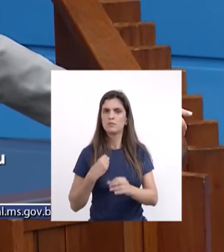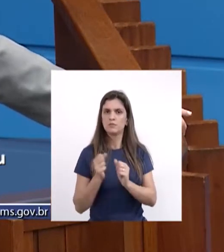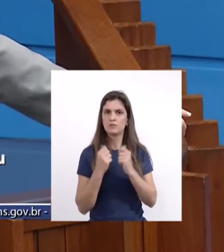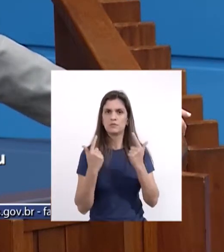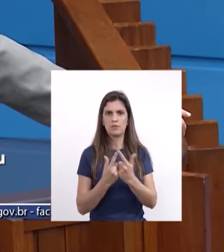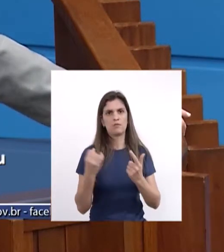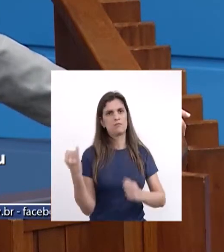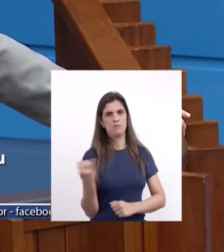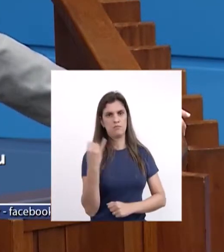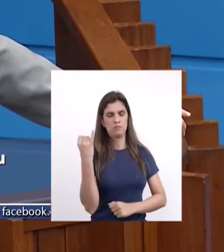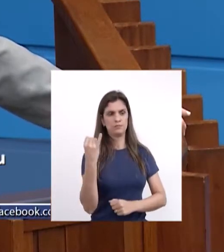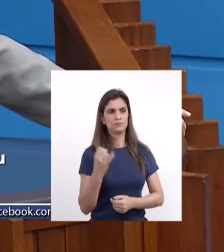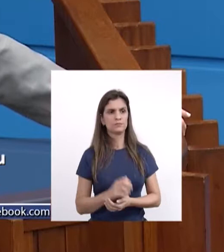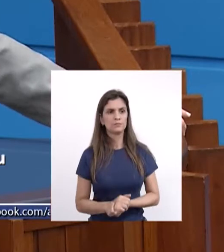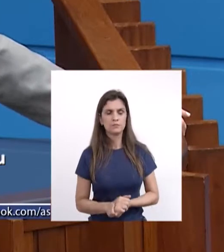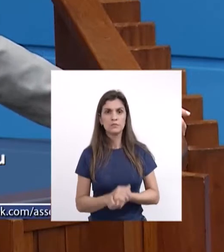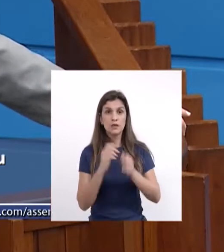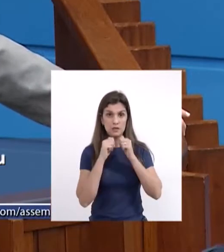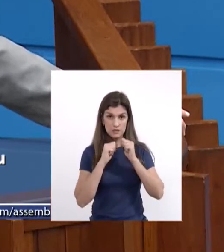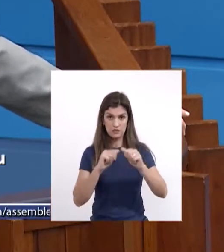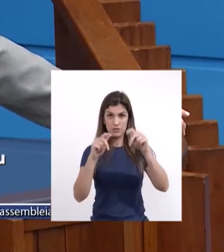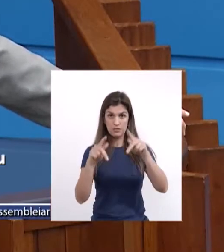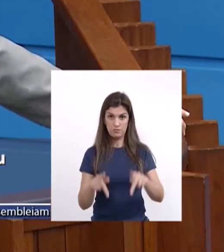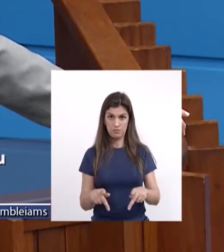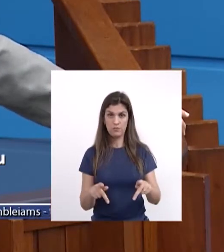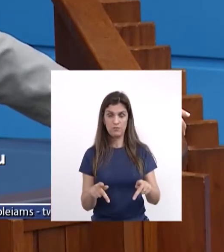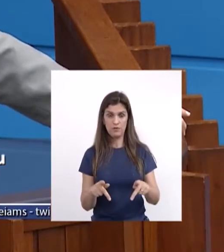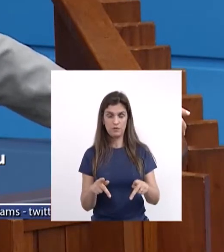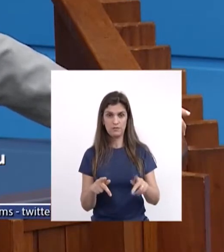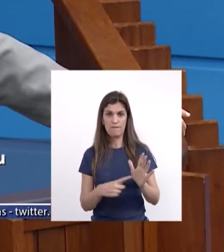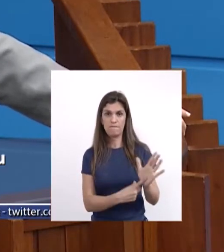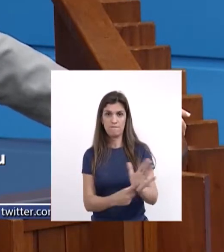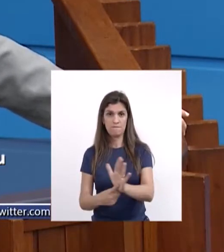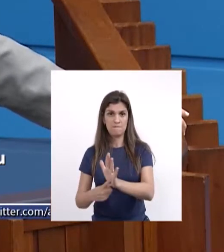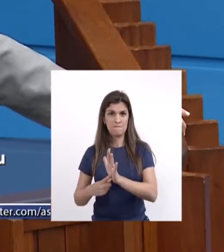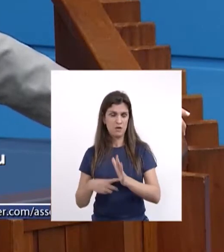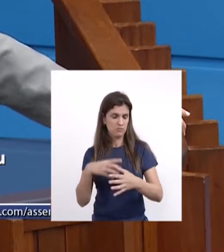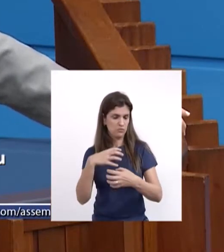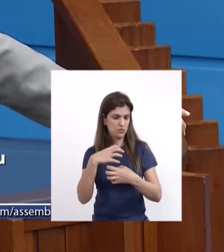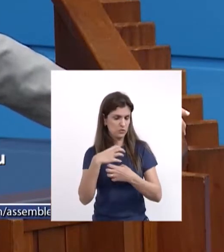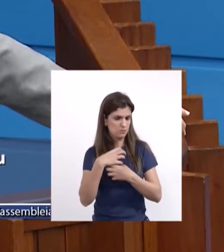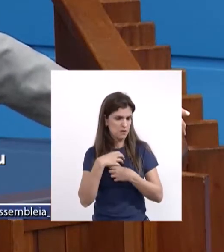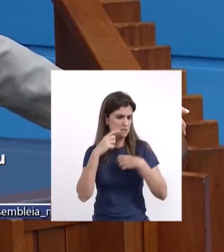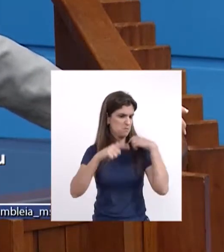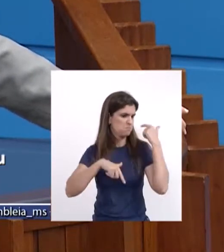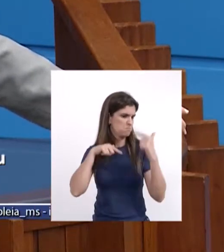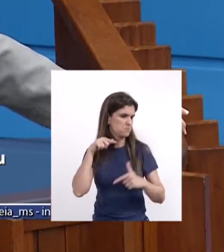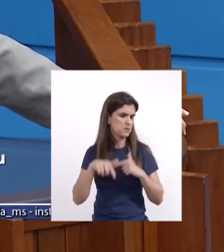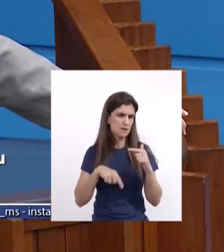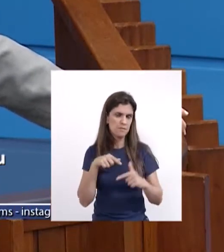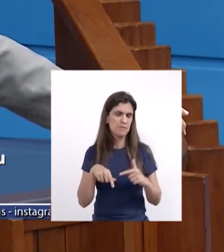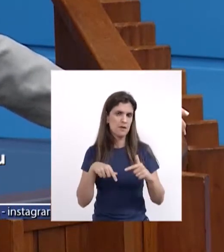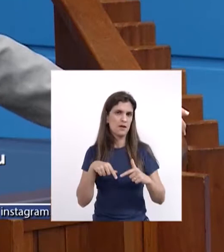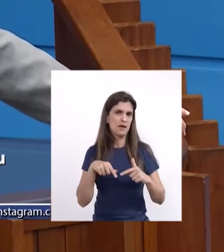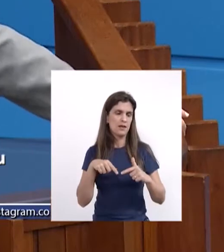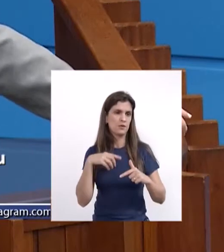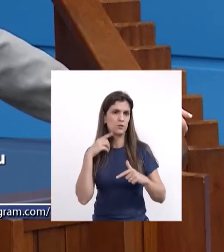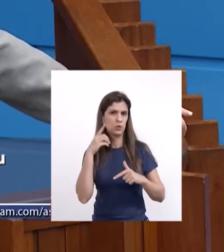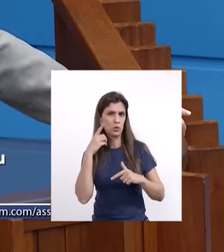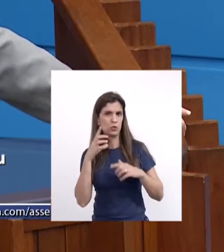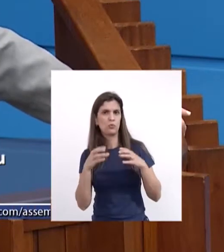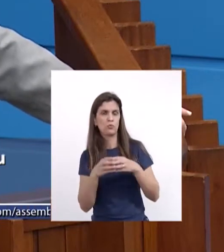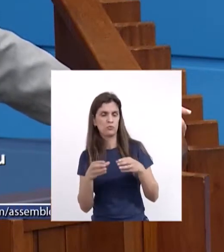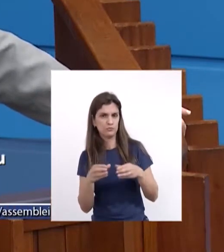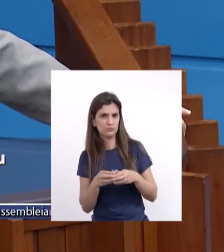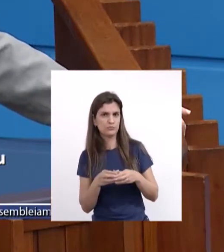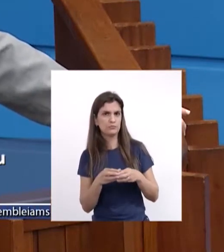desses parlamentares. Ela reflete o sentimento e o trabalho dessa Casa Legislativa. Lembrando, deputado Pedro Kemp, que na